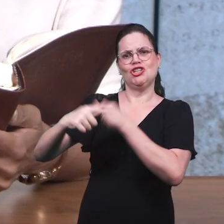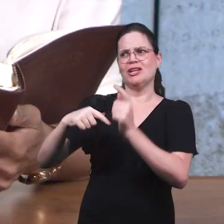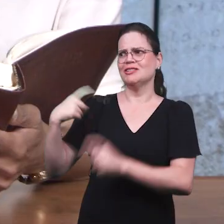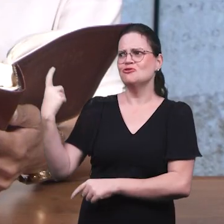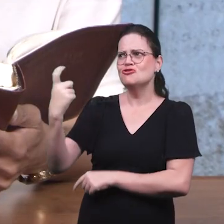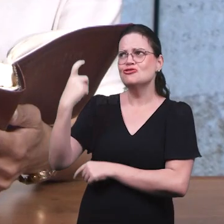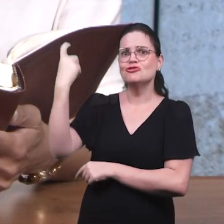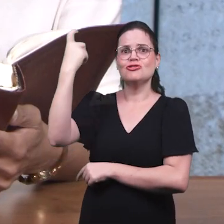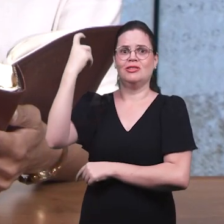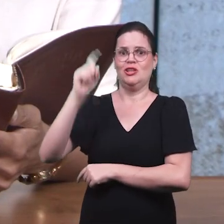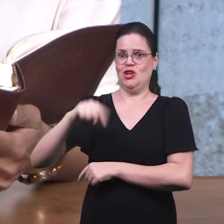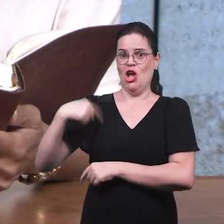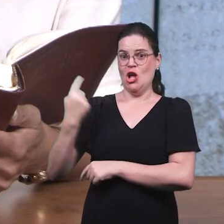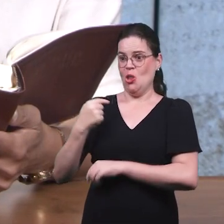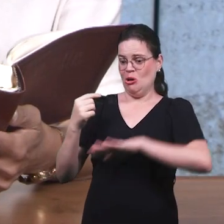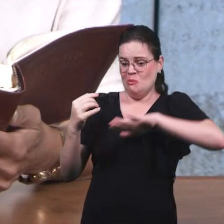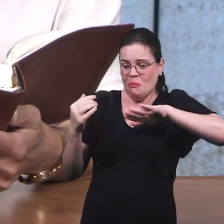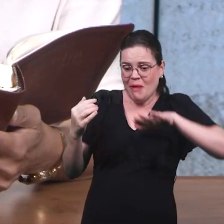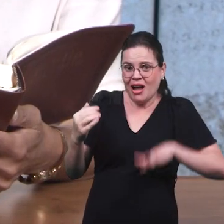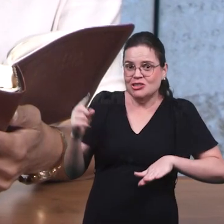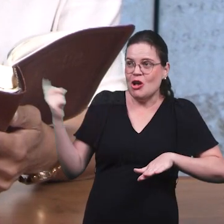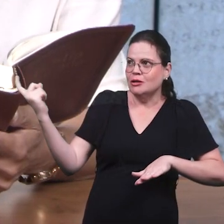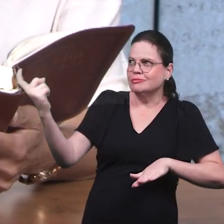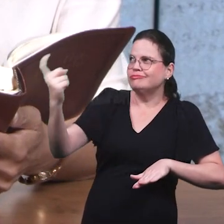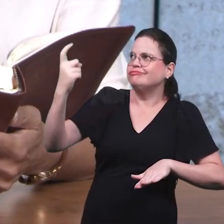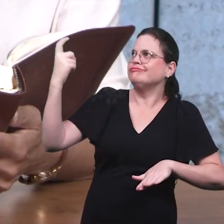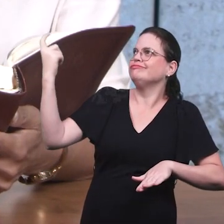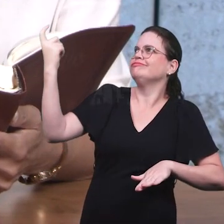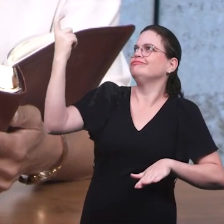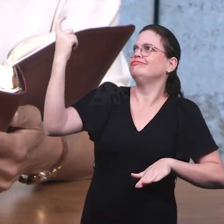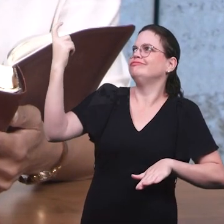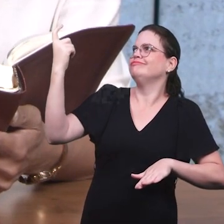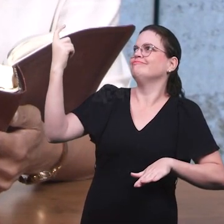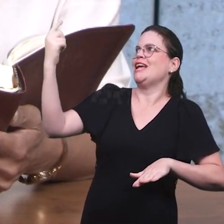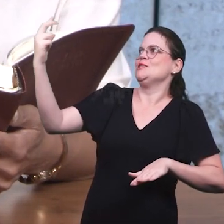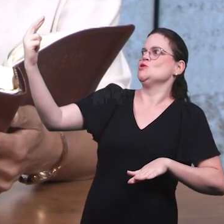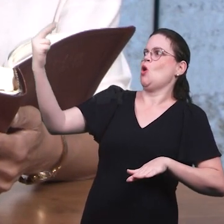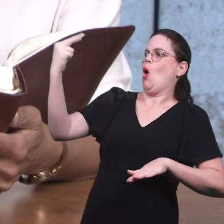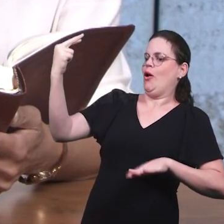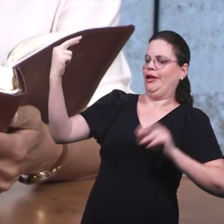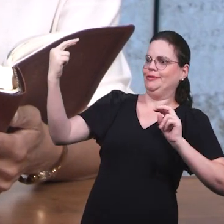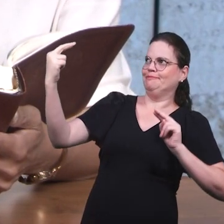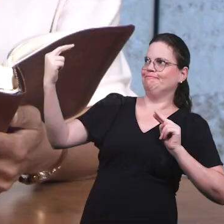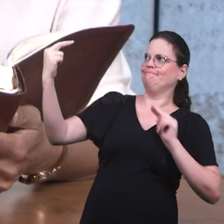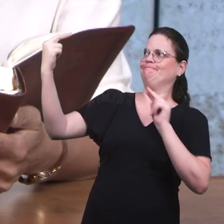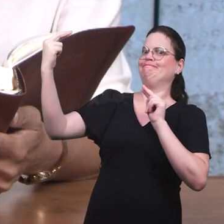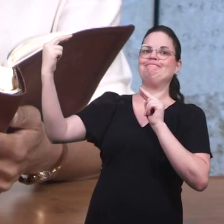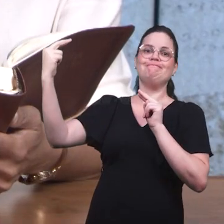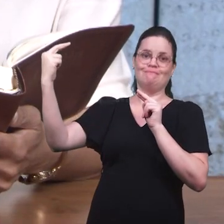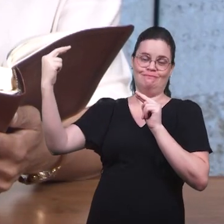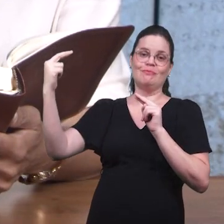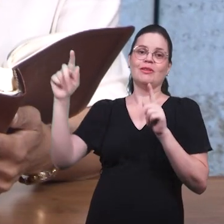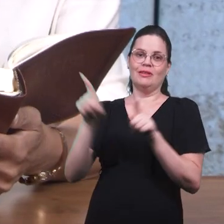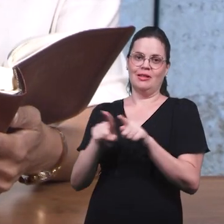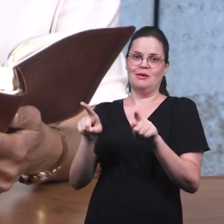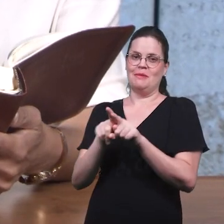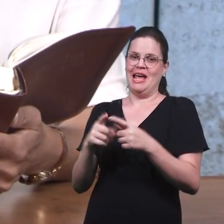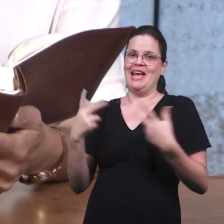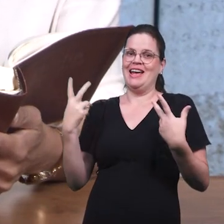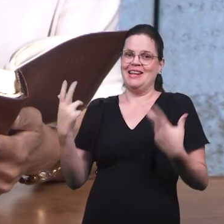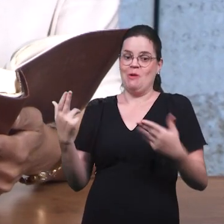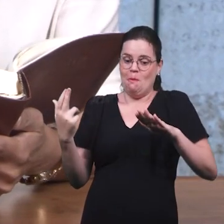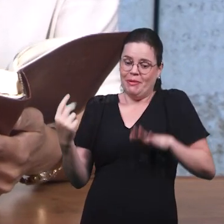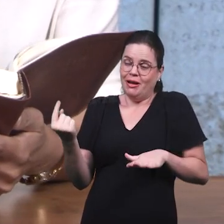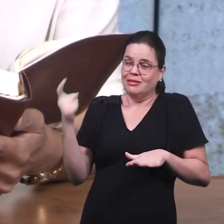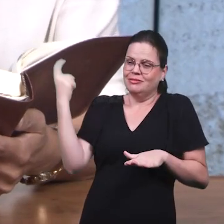e éramos aos nossos olhos como gafanhotos, assim também éramos aos